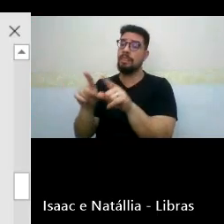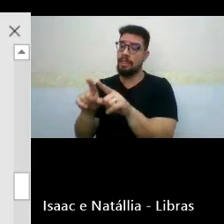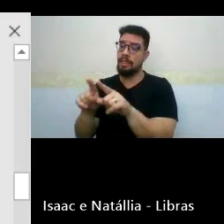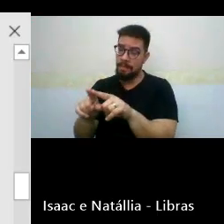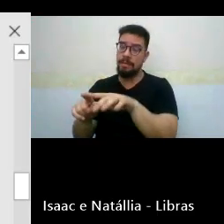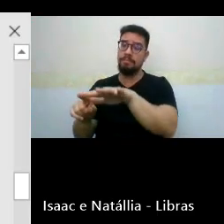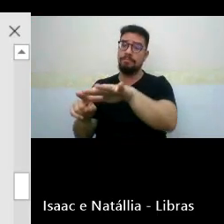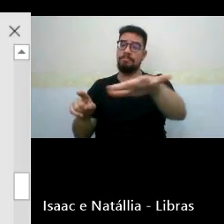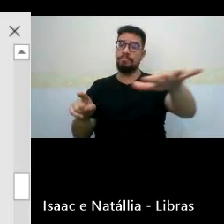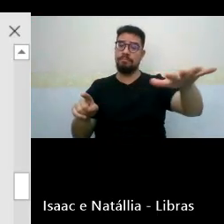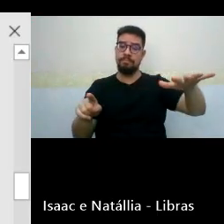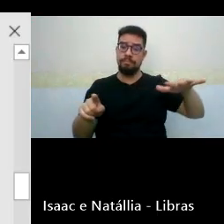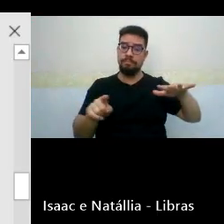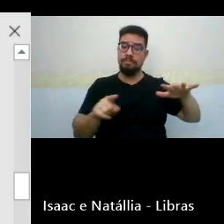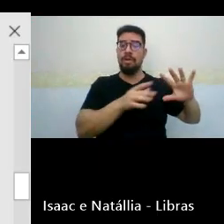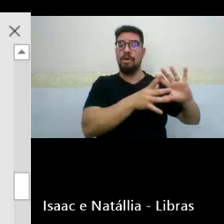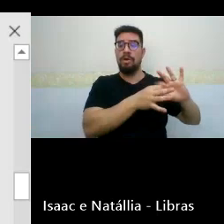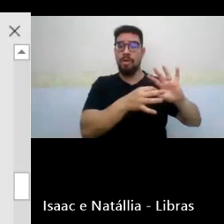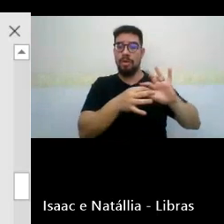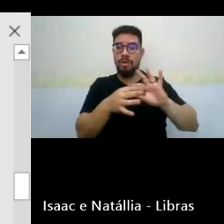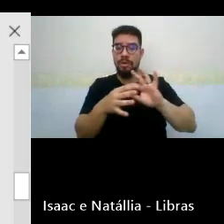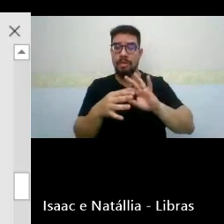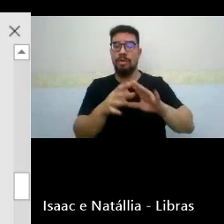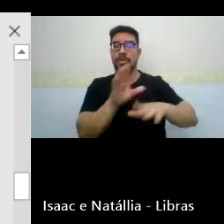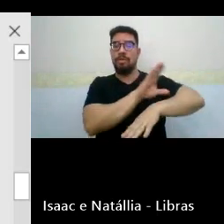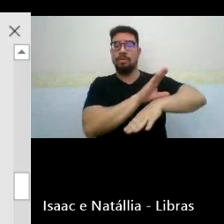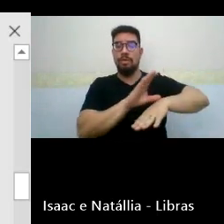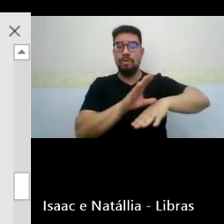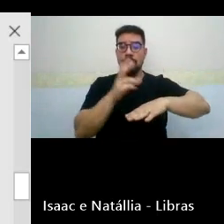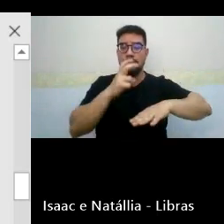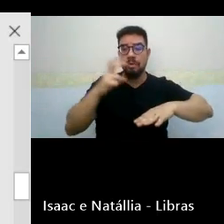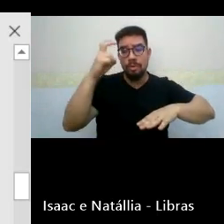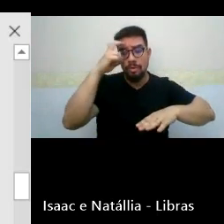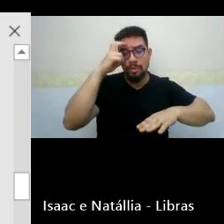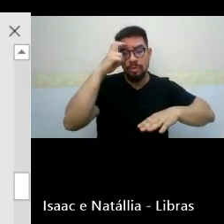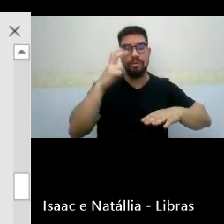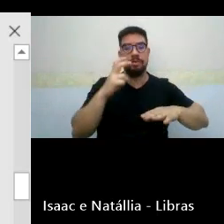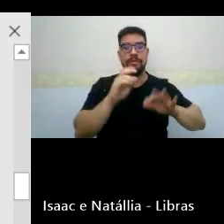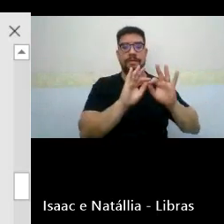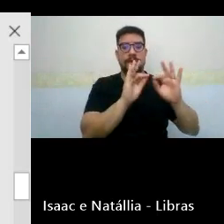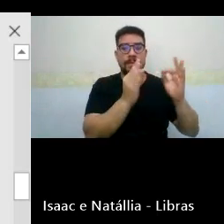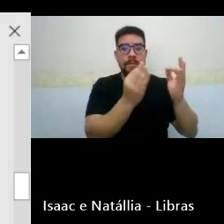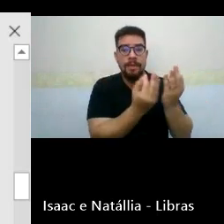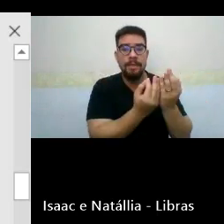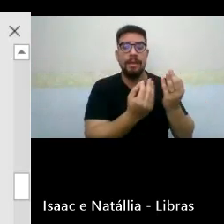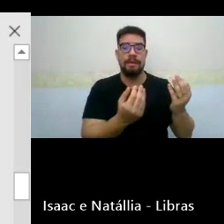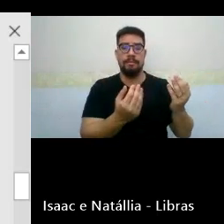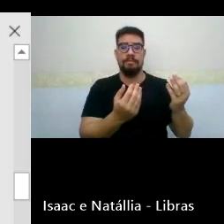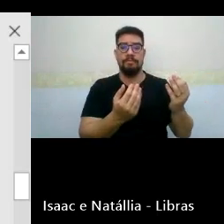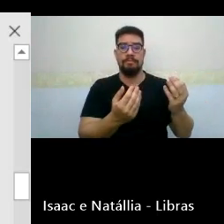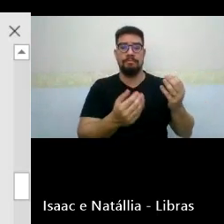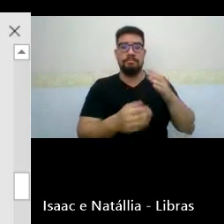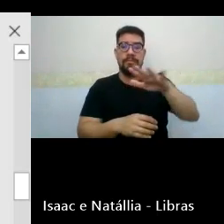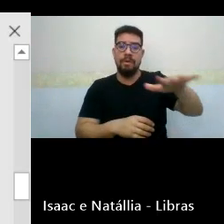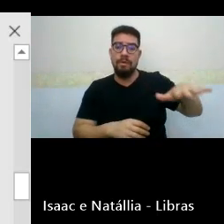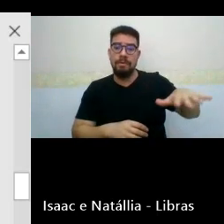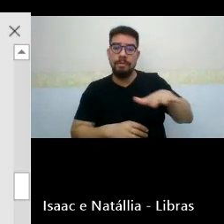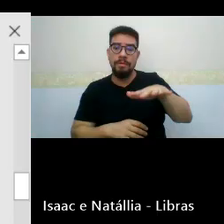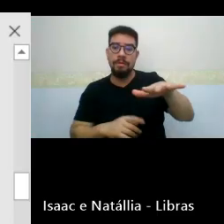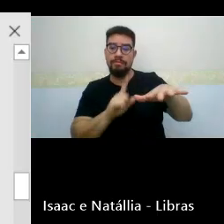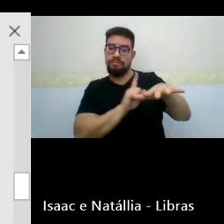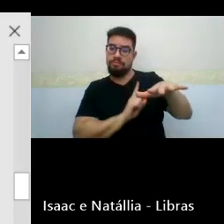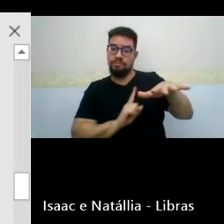contexto cultural, familiar, aonde a criança está inserida, o adolescente e até mesmo o